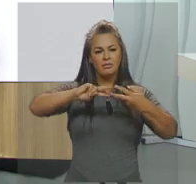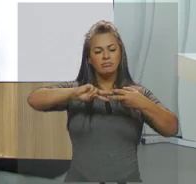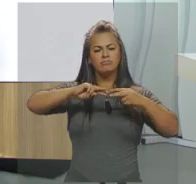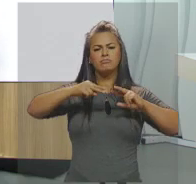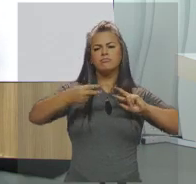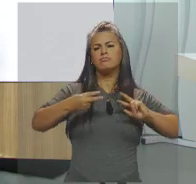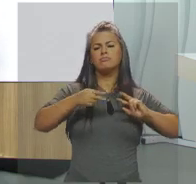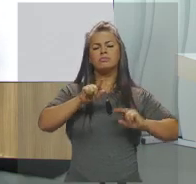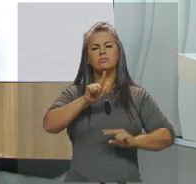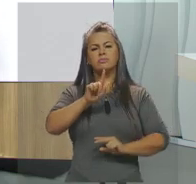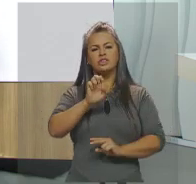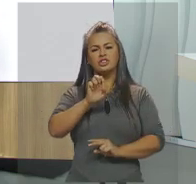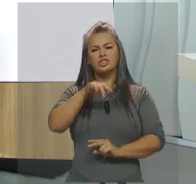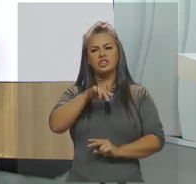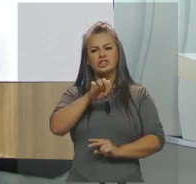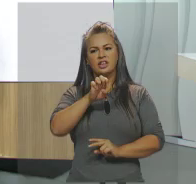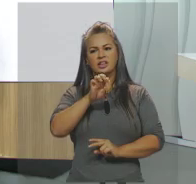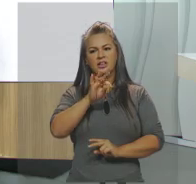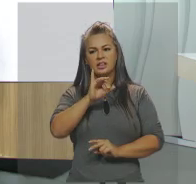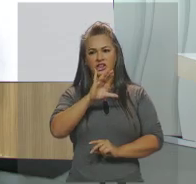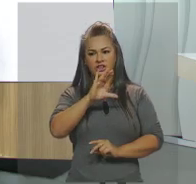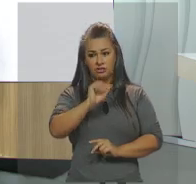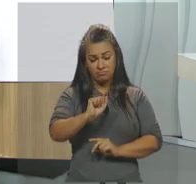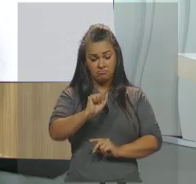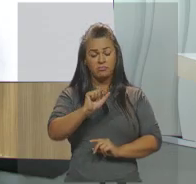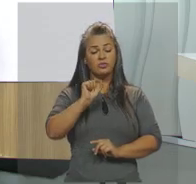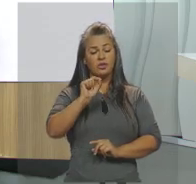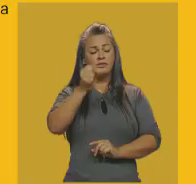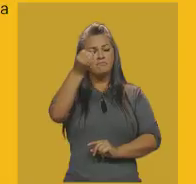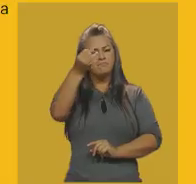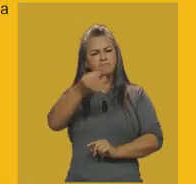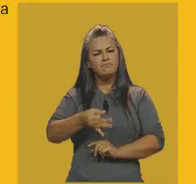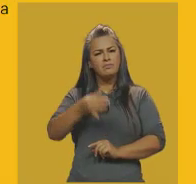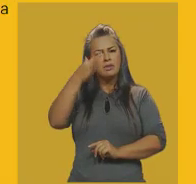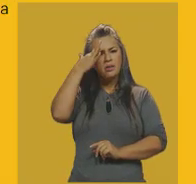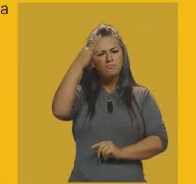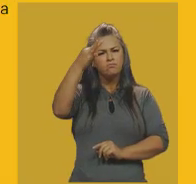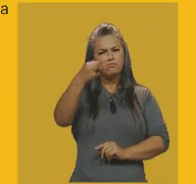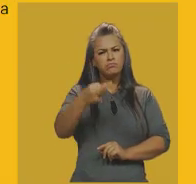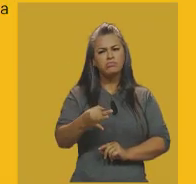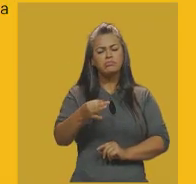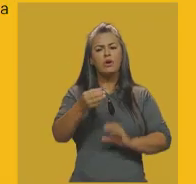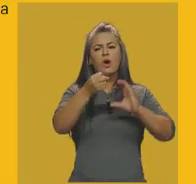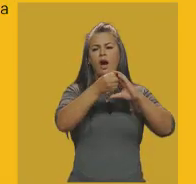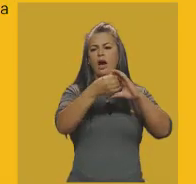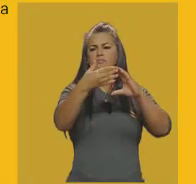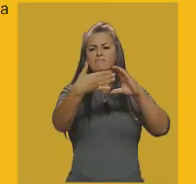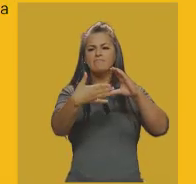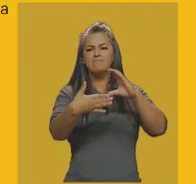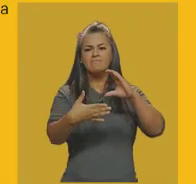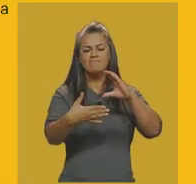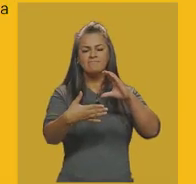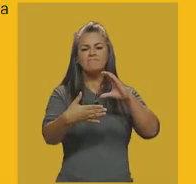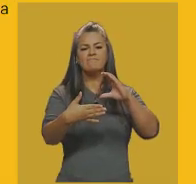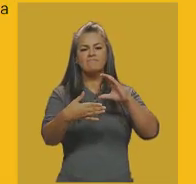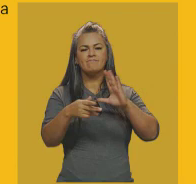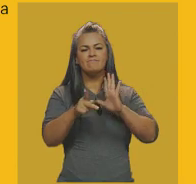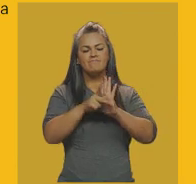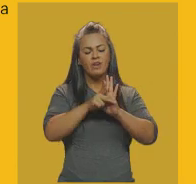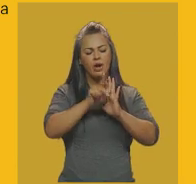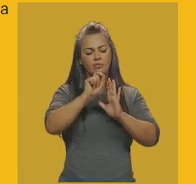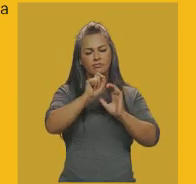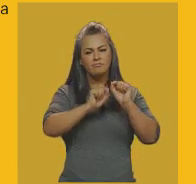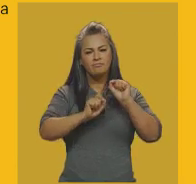onde falaremos sobre compreensão de certas características e as determinações delas